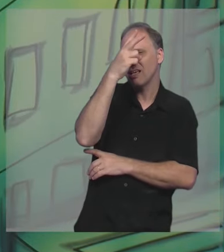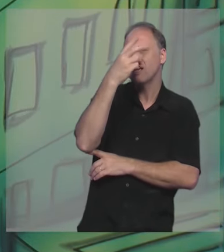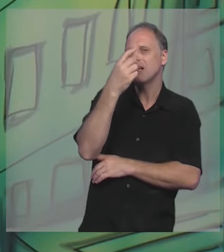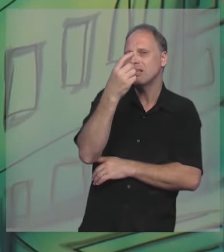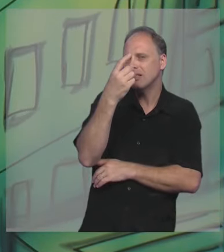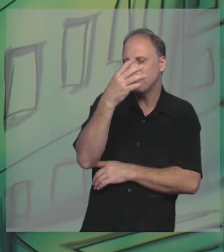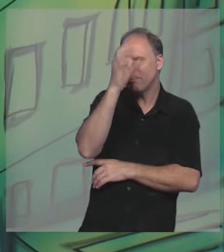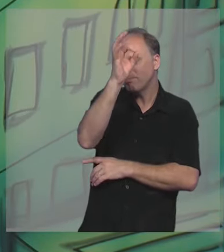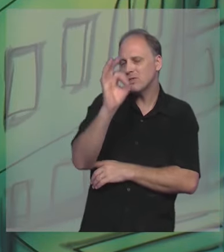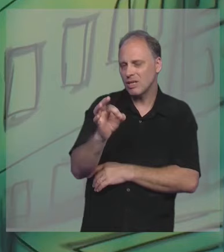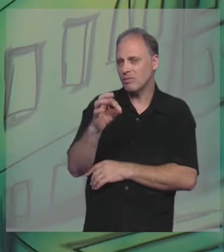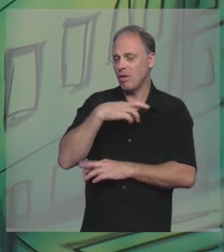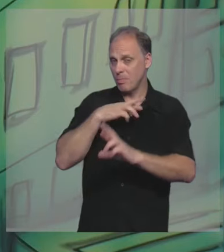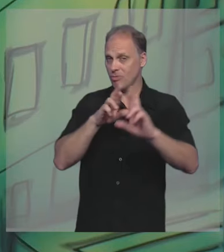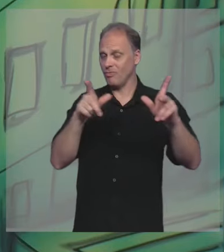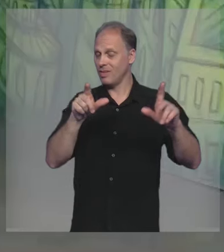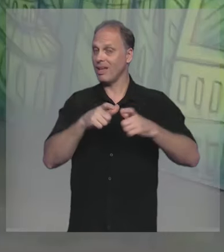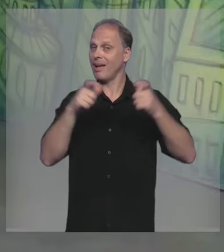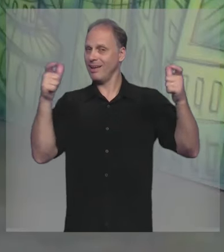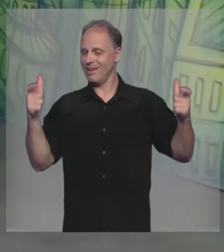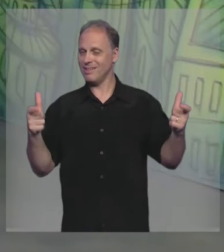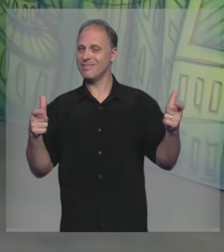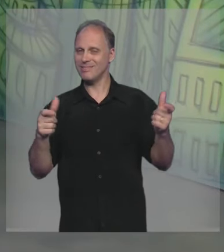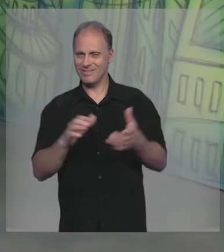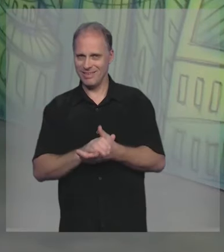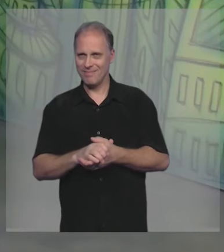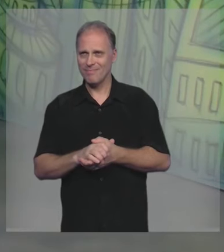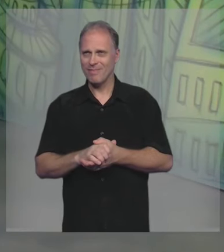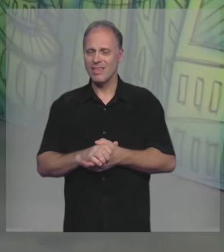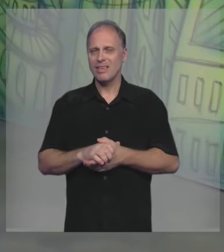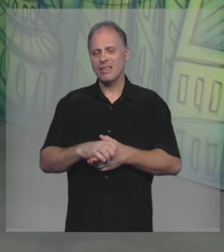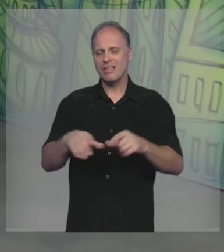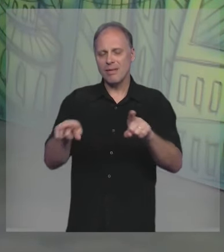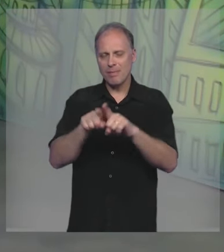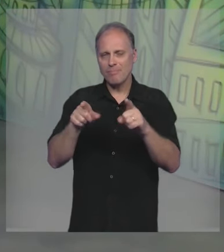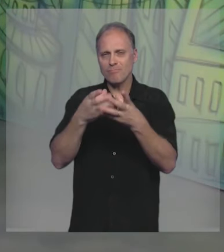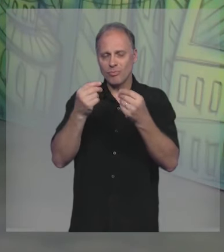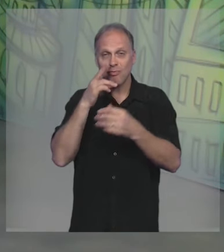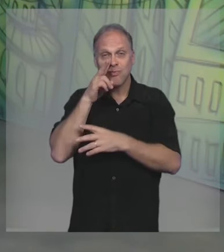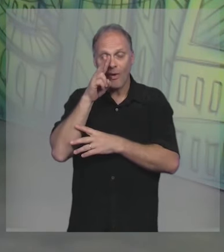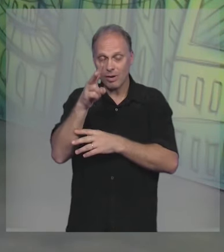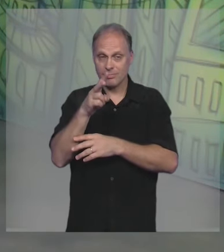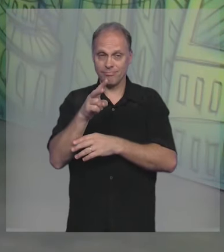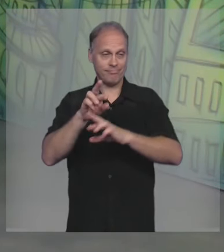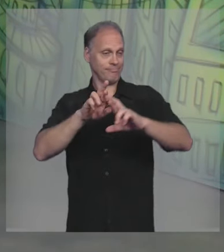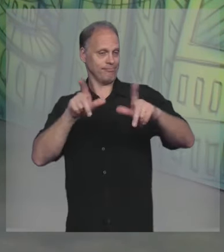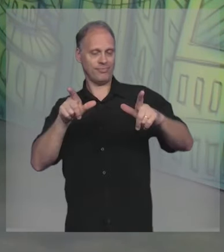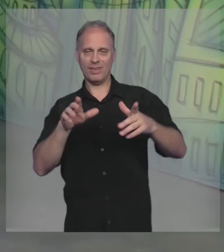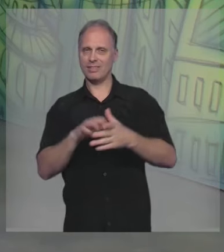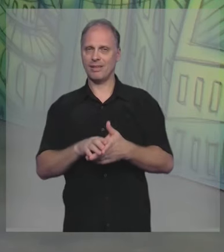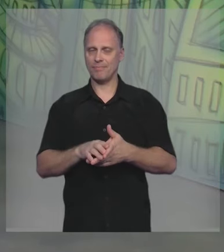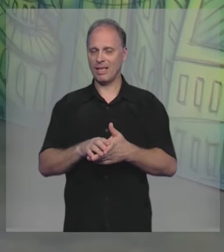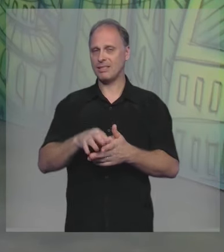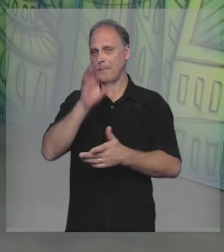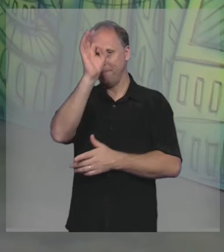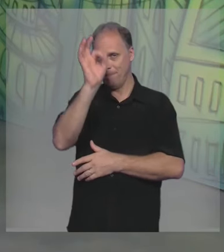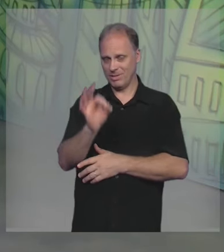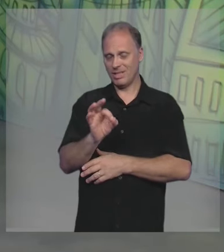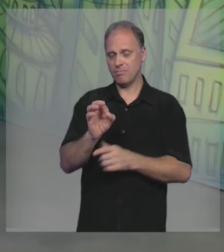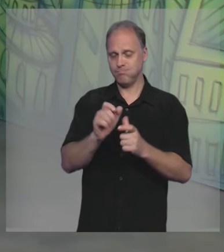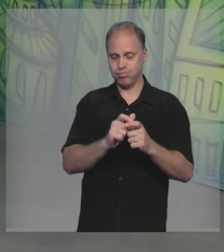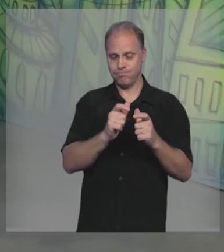Né? Há uma disparidade. Sim, claro. E muito gritante. Né? Muito gritante. Essa taxa, ela